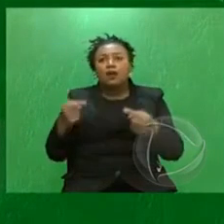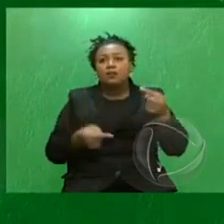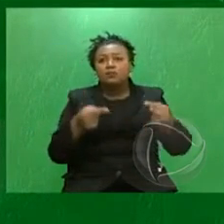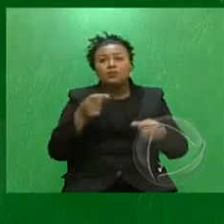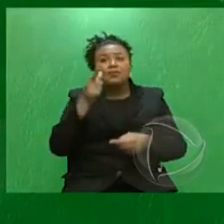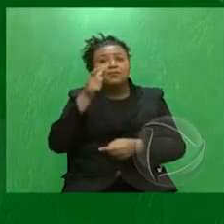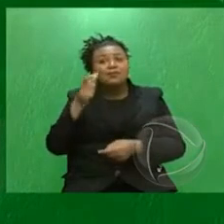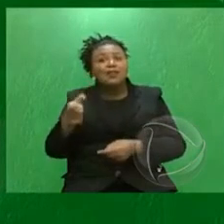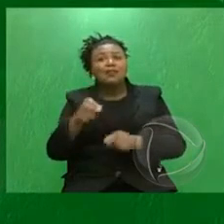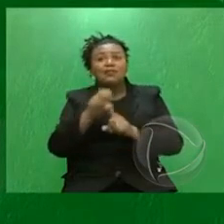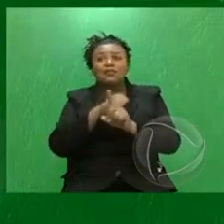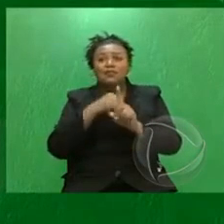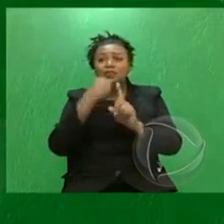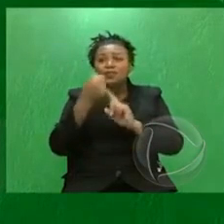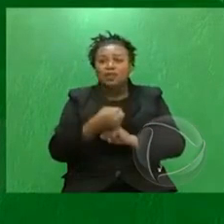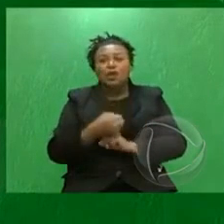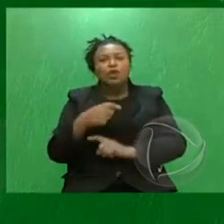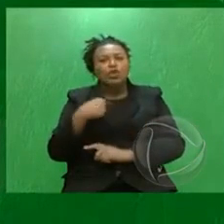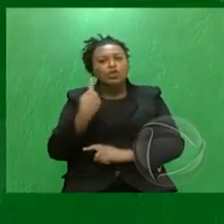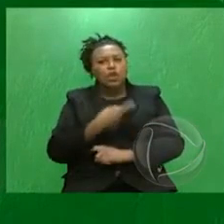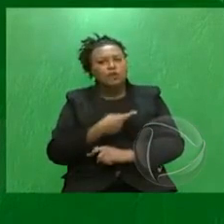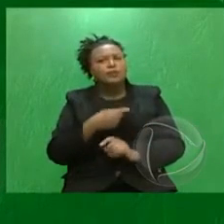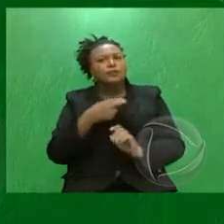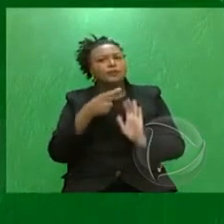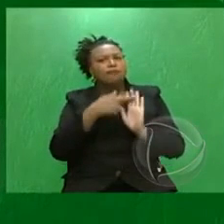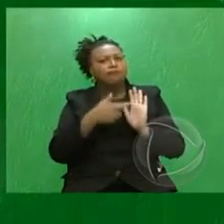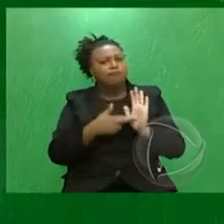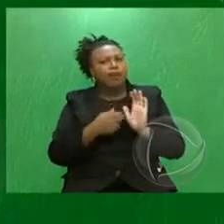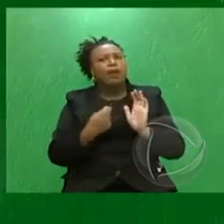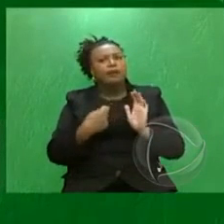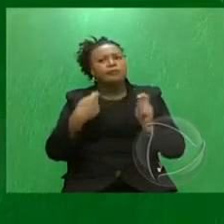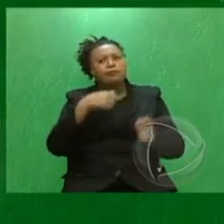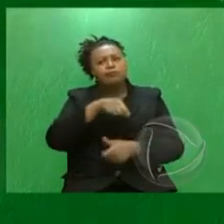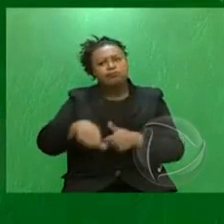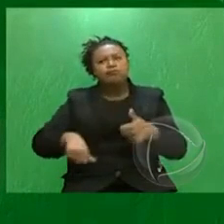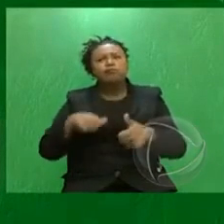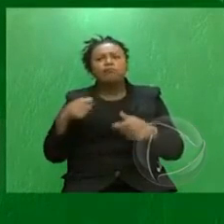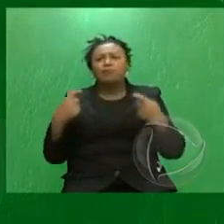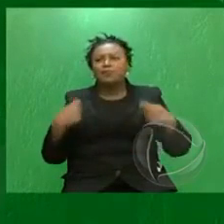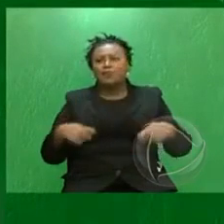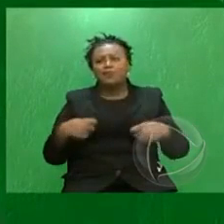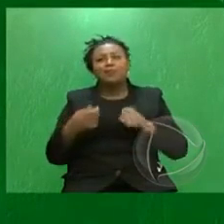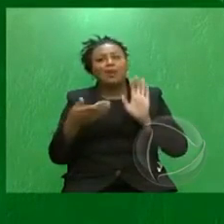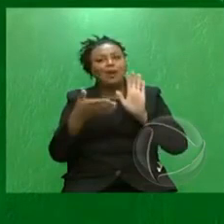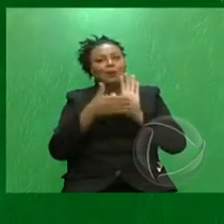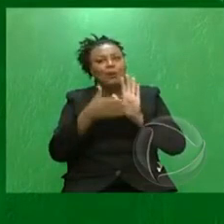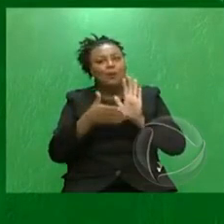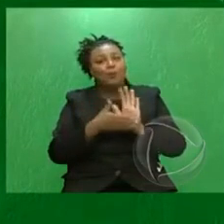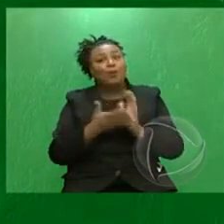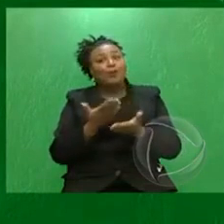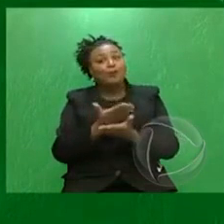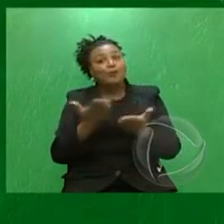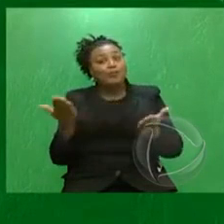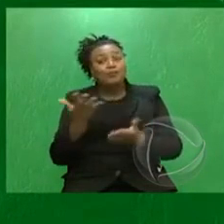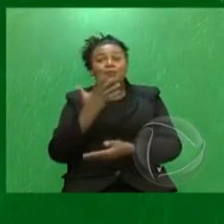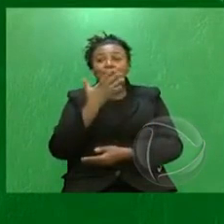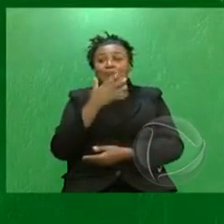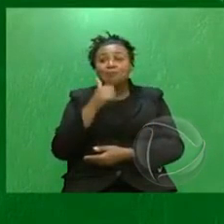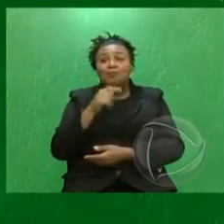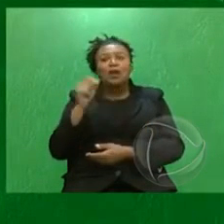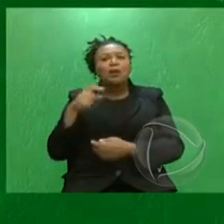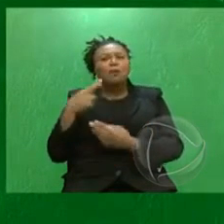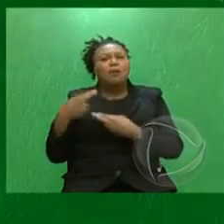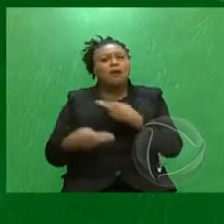que interessam à sociedade. Nossos ritos precisam ser atualizados. Vamos propor aos senhores e às senhoras